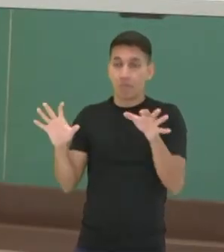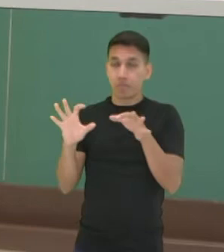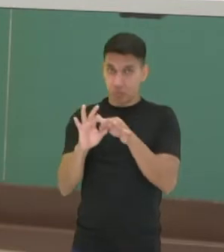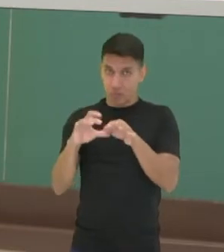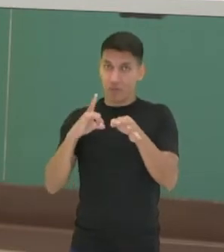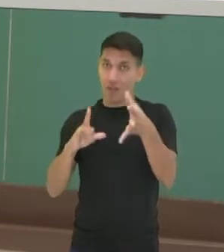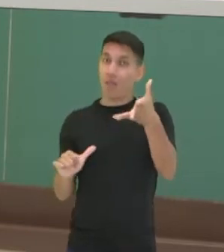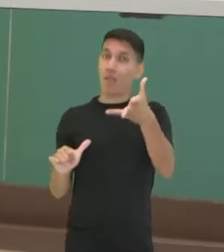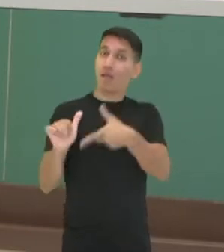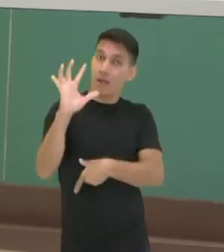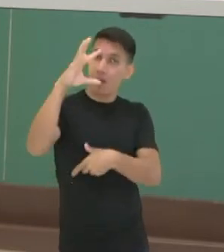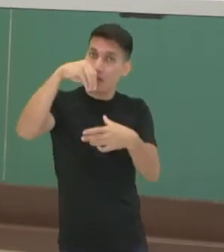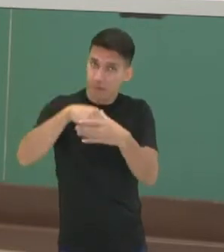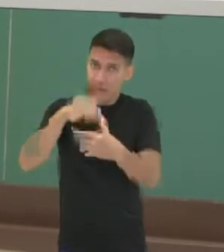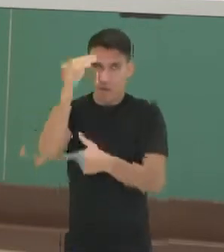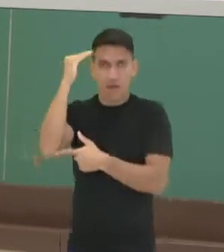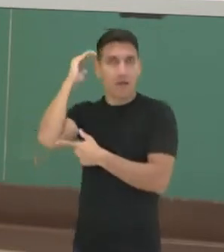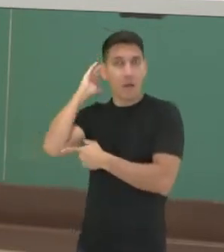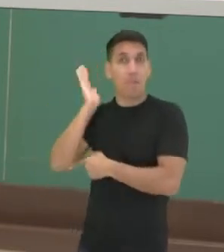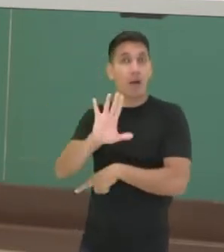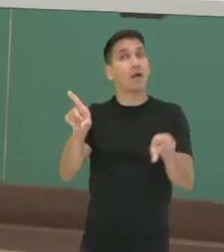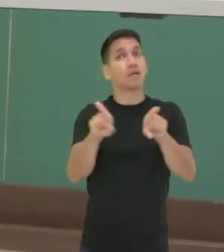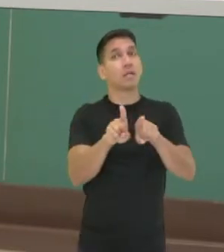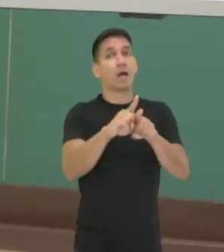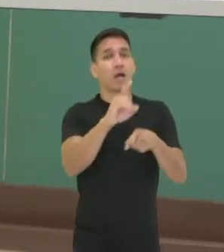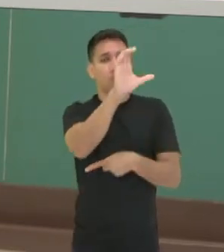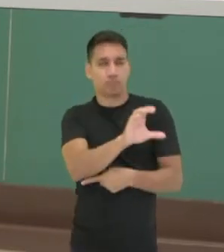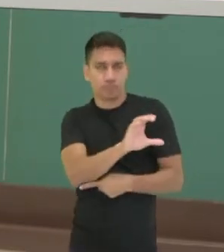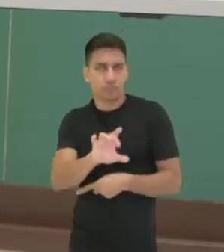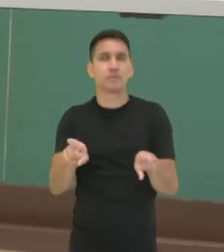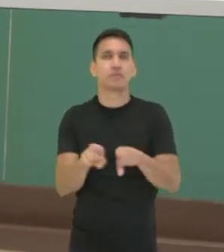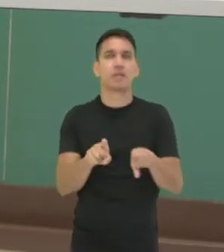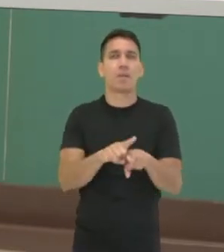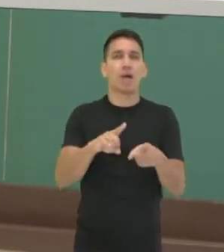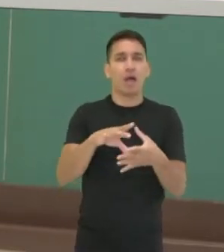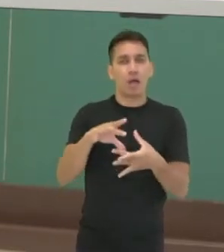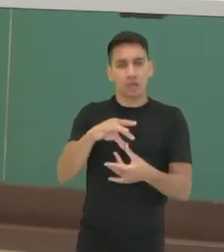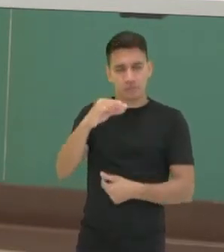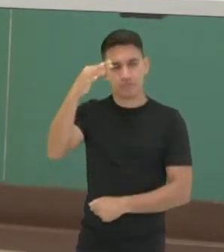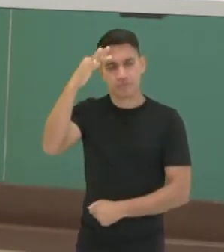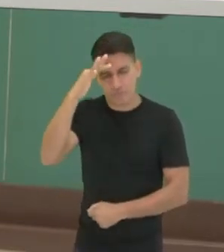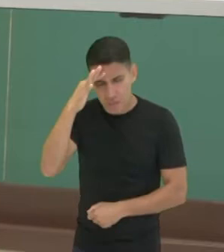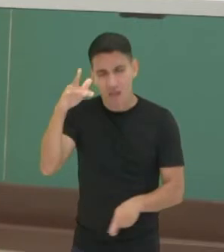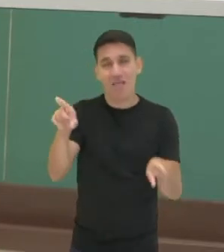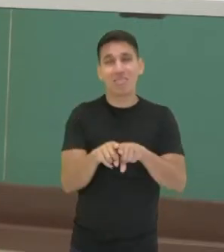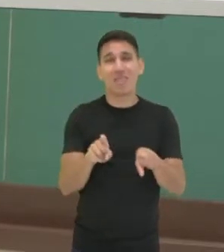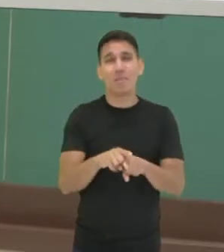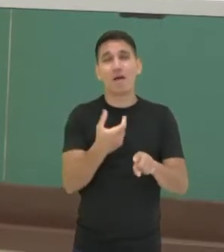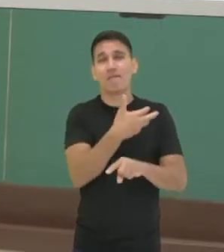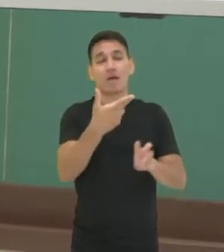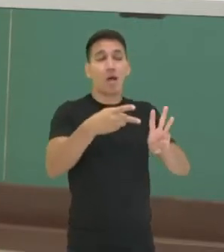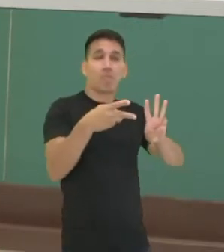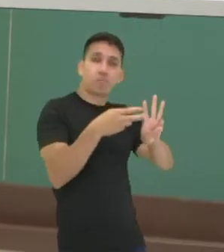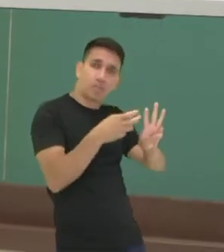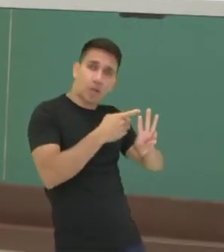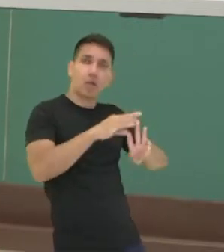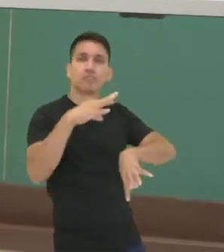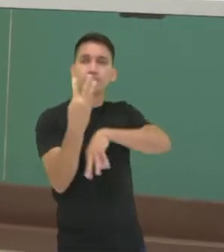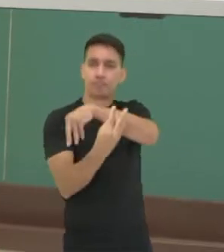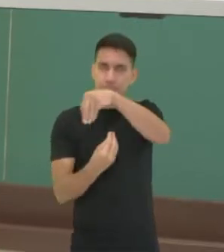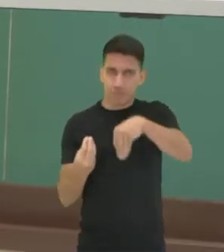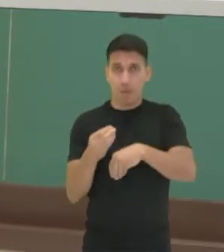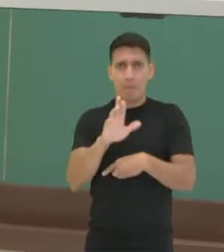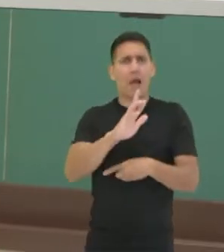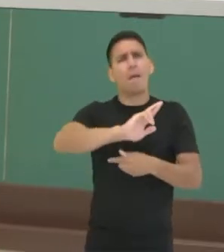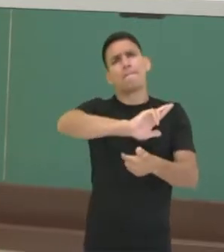mas também do cristianismo, do espiritismo e do xamanismo indígena. Mas existem muitas